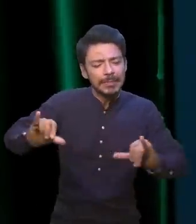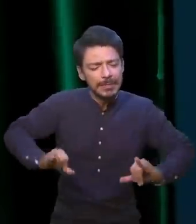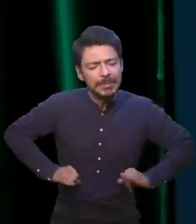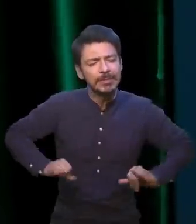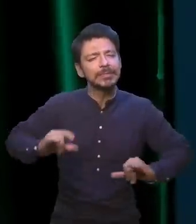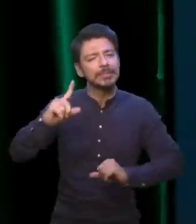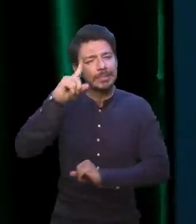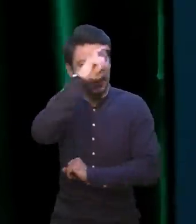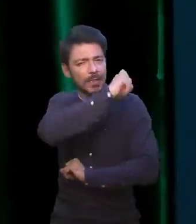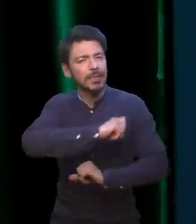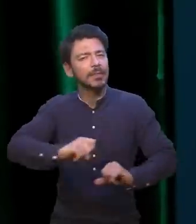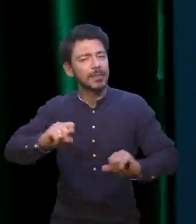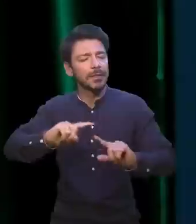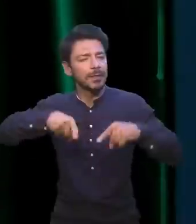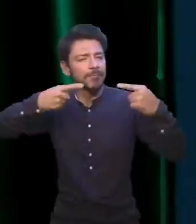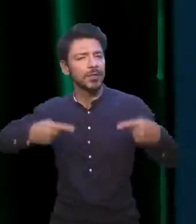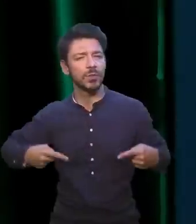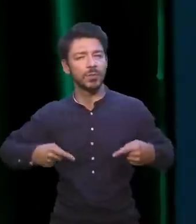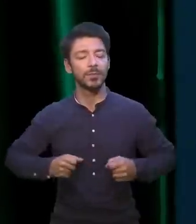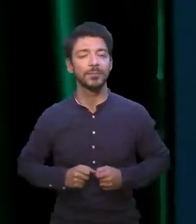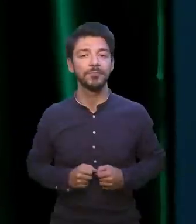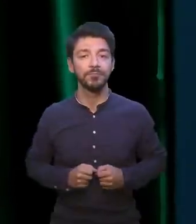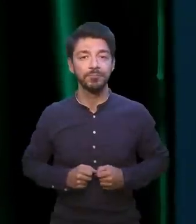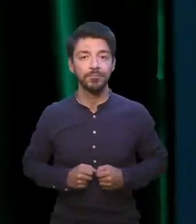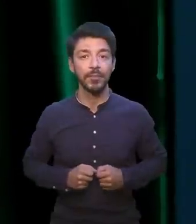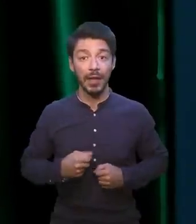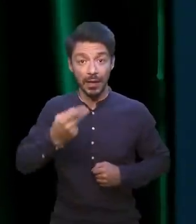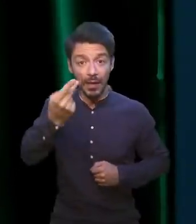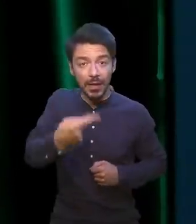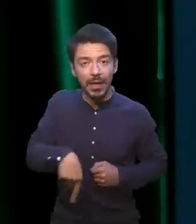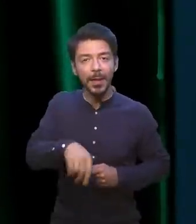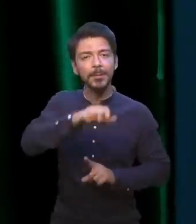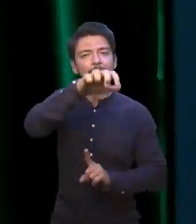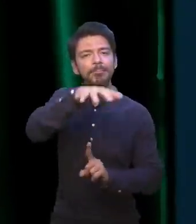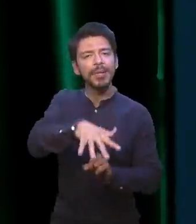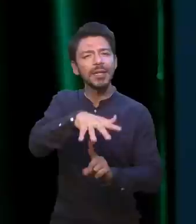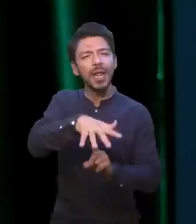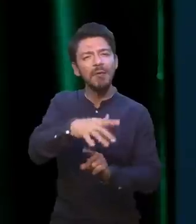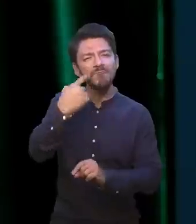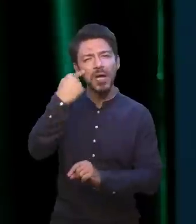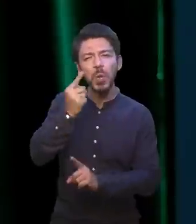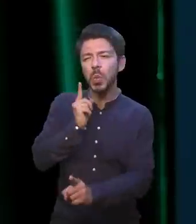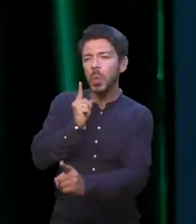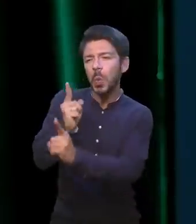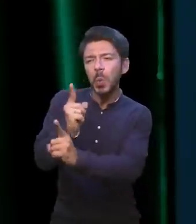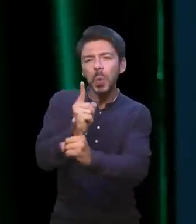E eu quero dizer, inclusive aqui no estado do Paraná, tenho conhecido espíritas